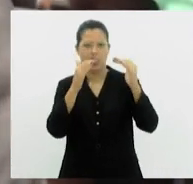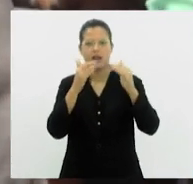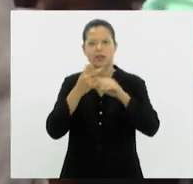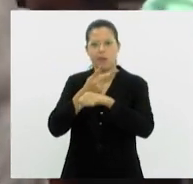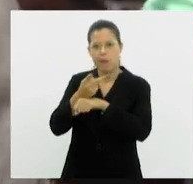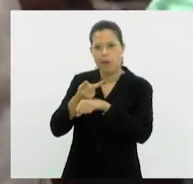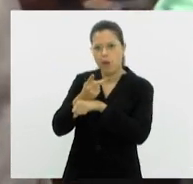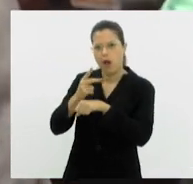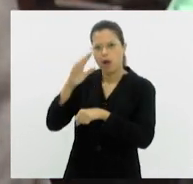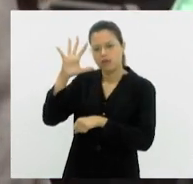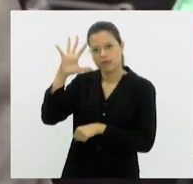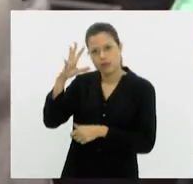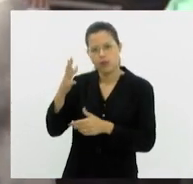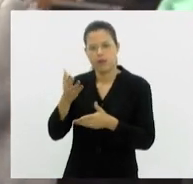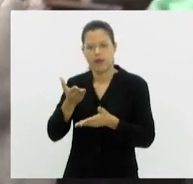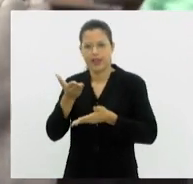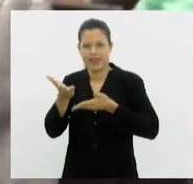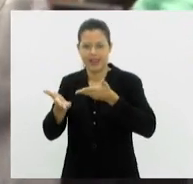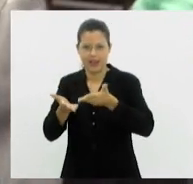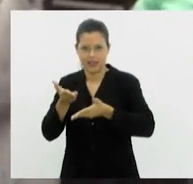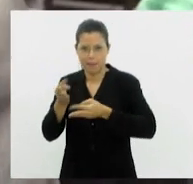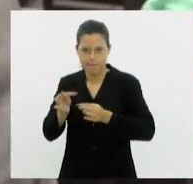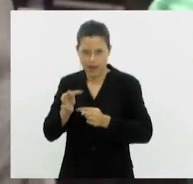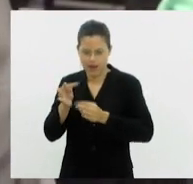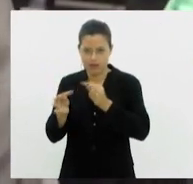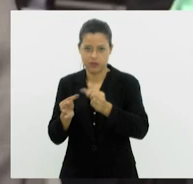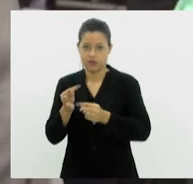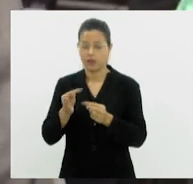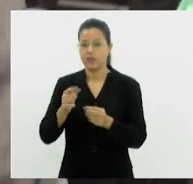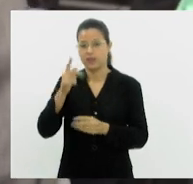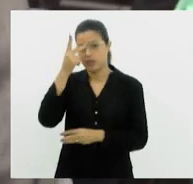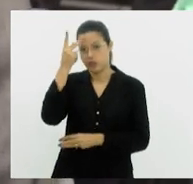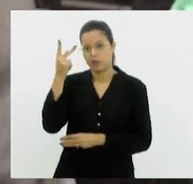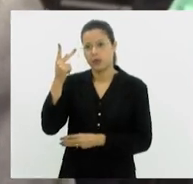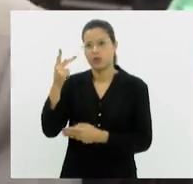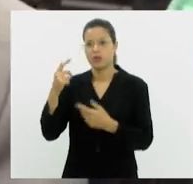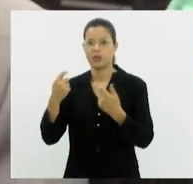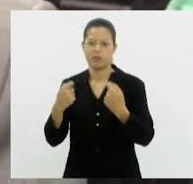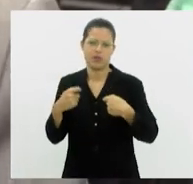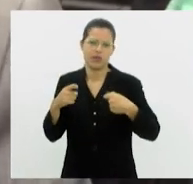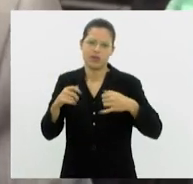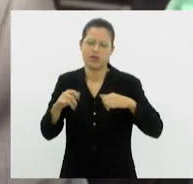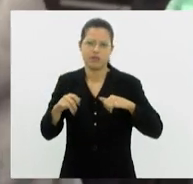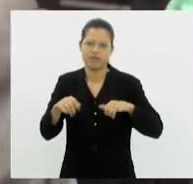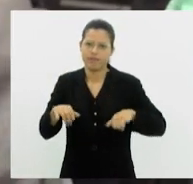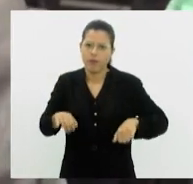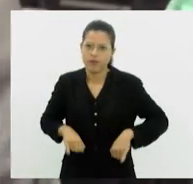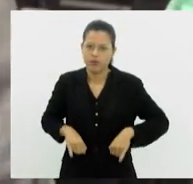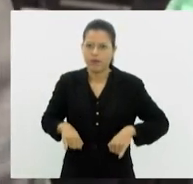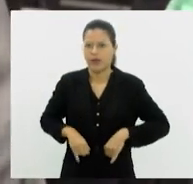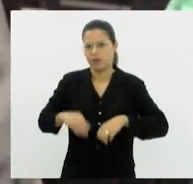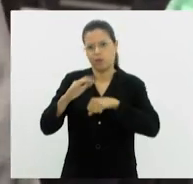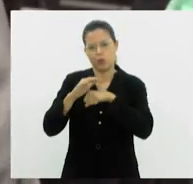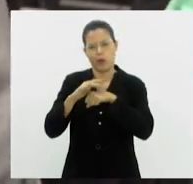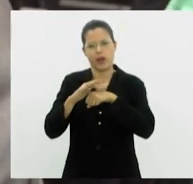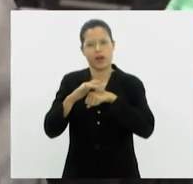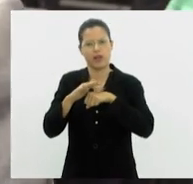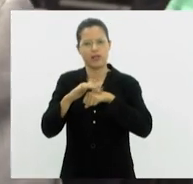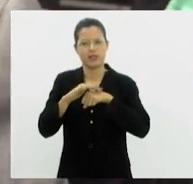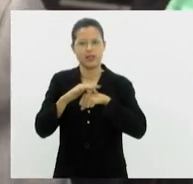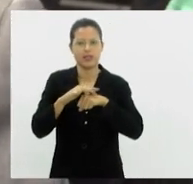de tratamento, que essas pessoas, porventura, estejam sofrendo alguma enfermidade que